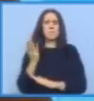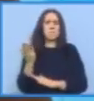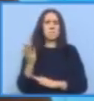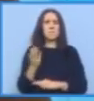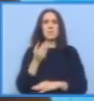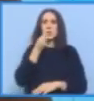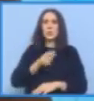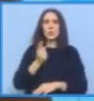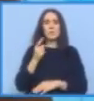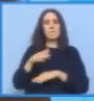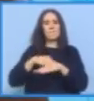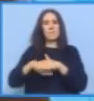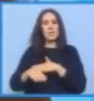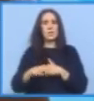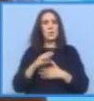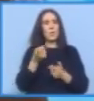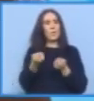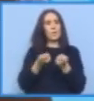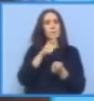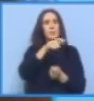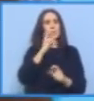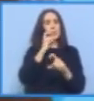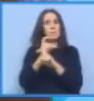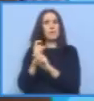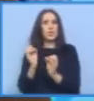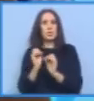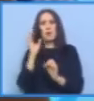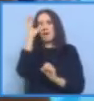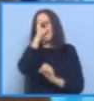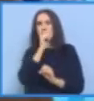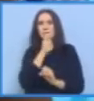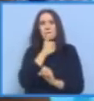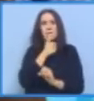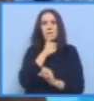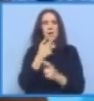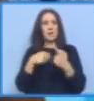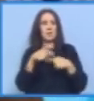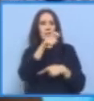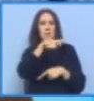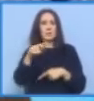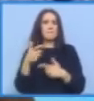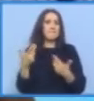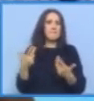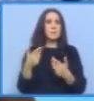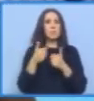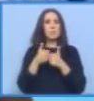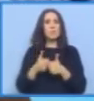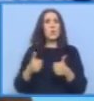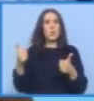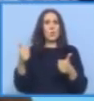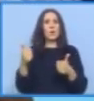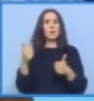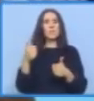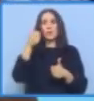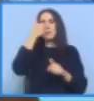praticar injustiças, os governantes não tomavam conta das pessoas, uns exploravam e eram violentos face a outros. Enfim, afastaram-se daquilo que no